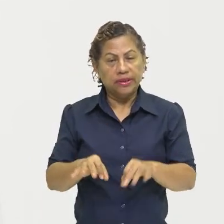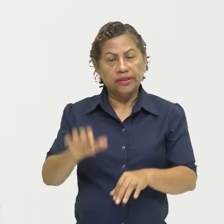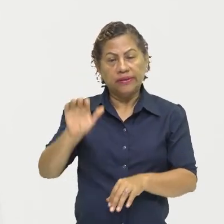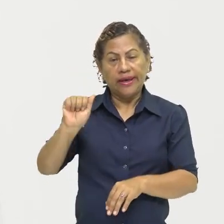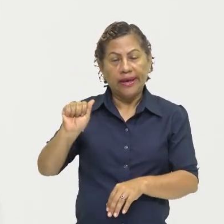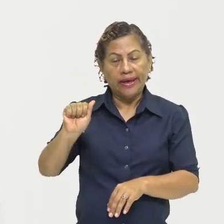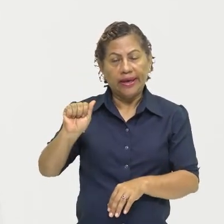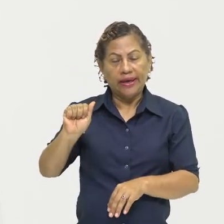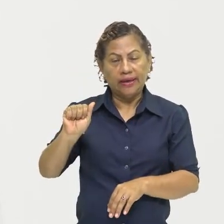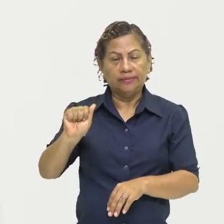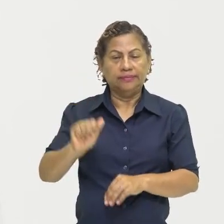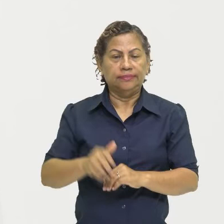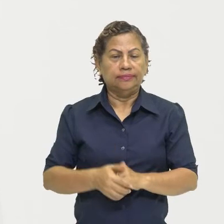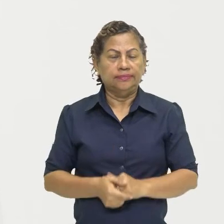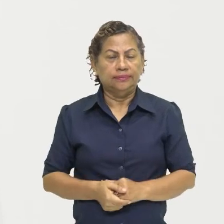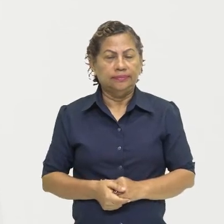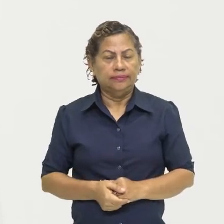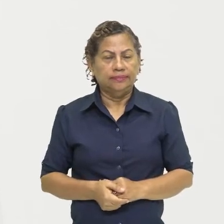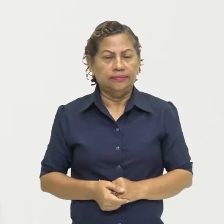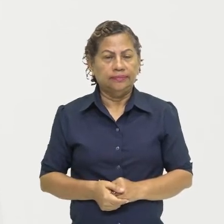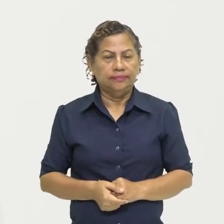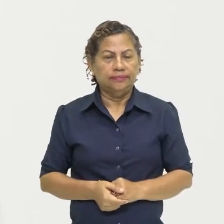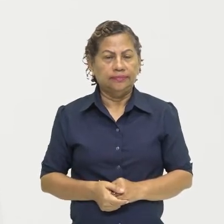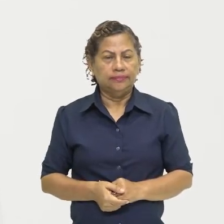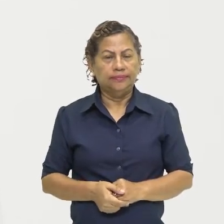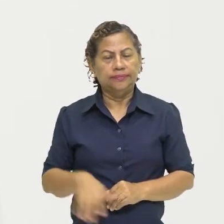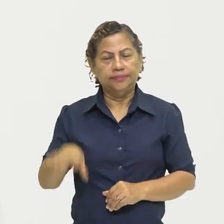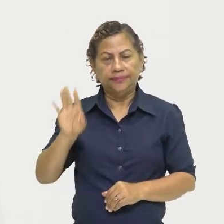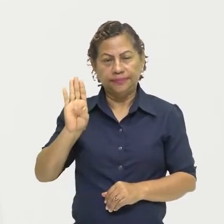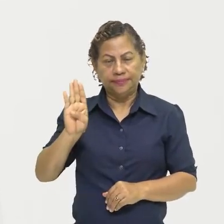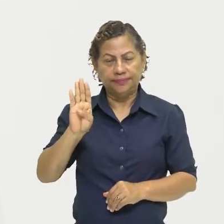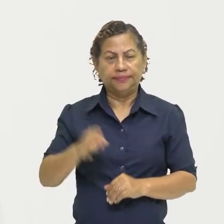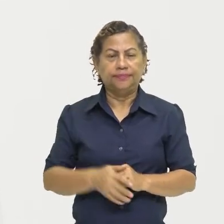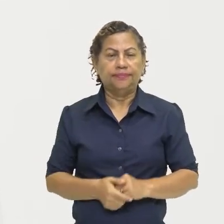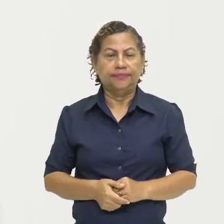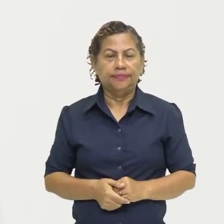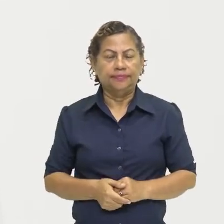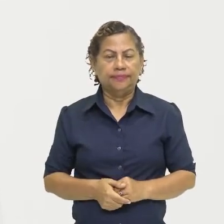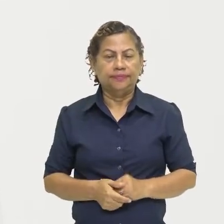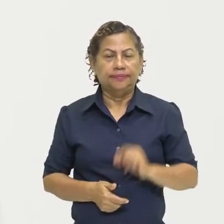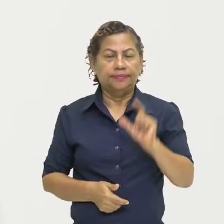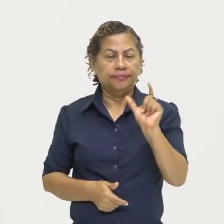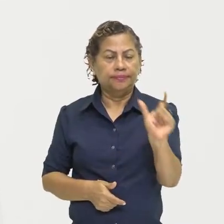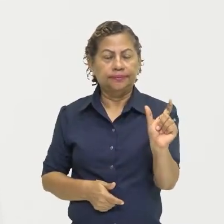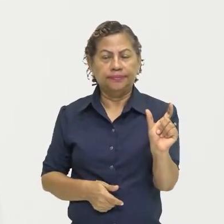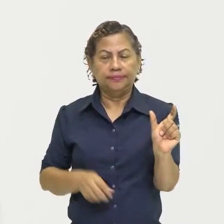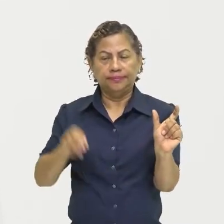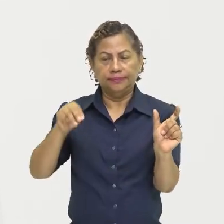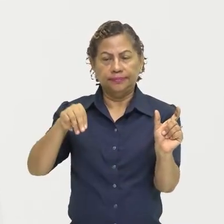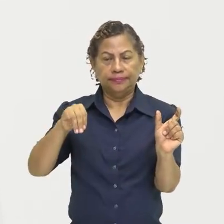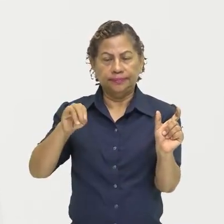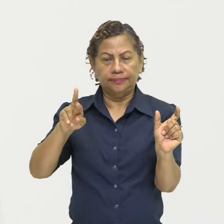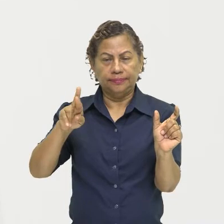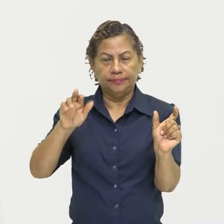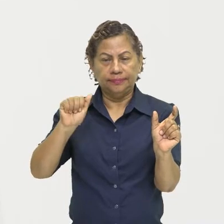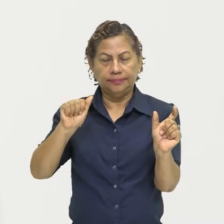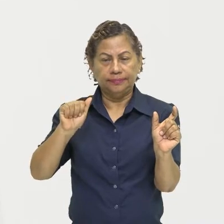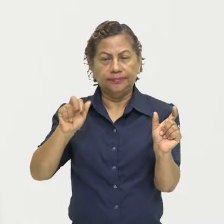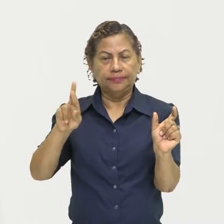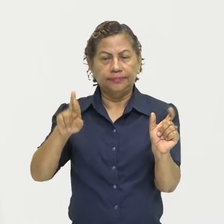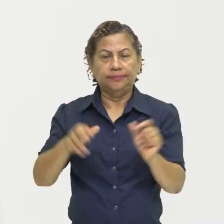coisa, tá? Agora, com o sentido de mirar. O sentido de mirar, ele não exige a